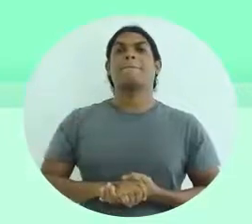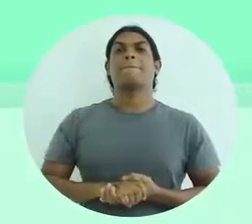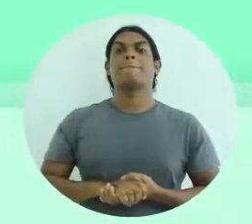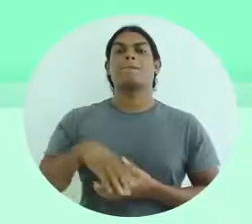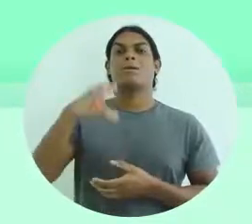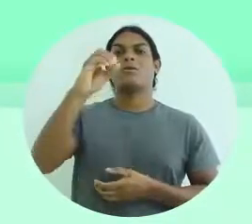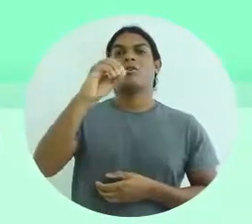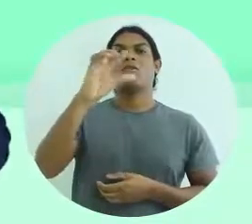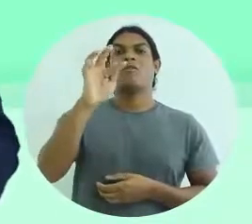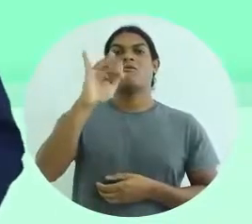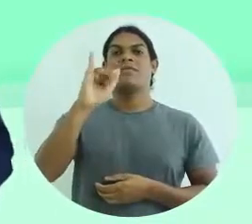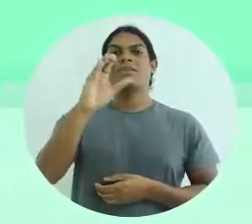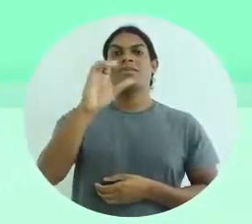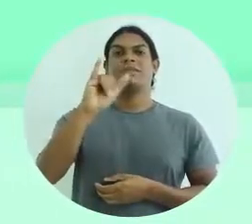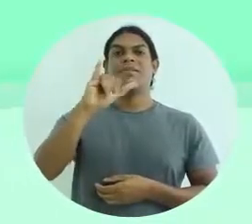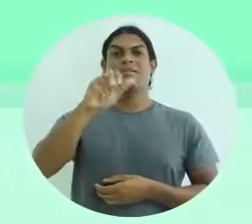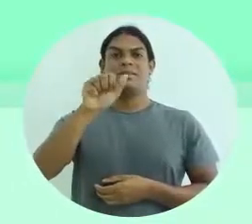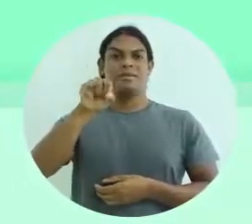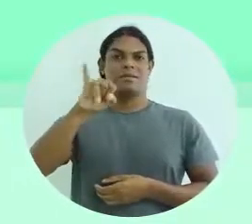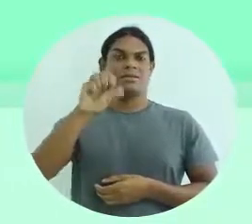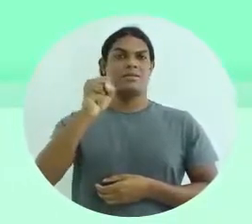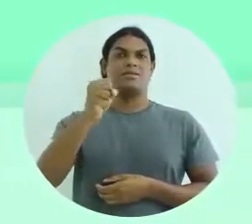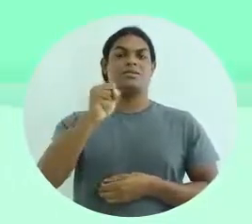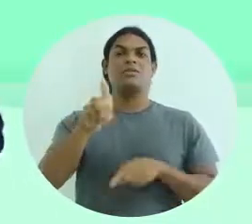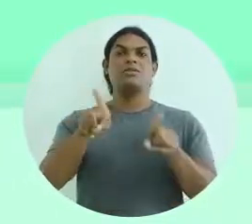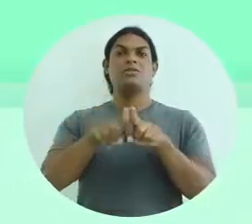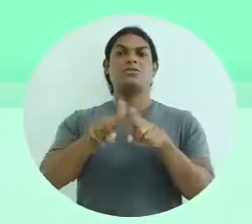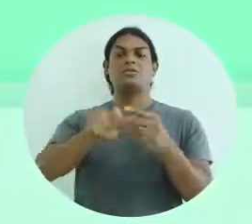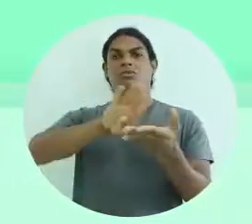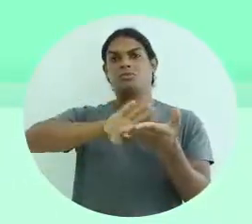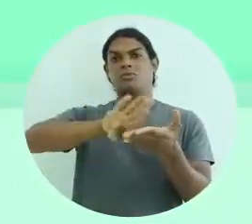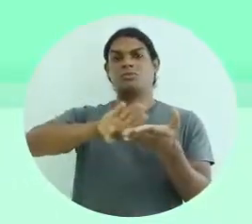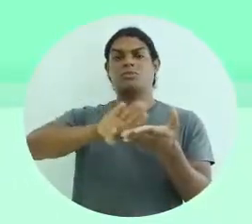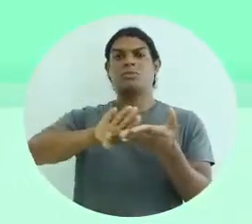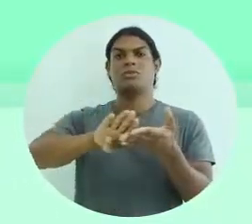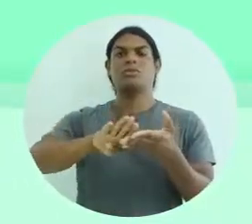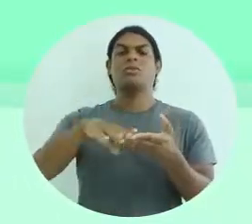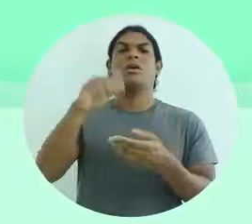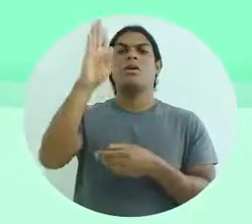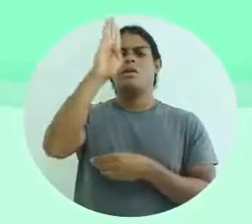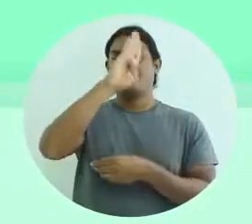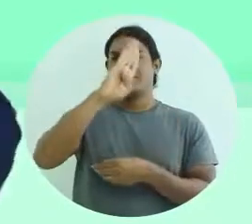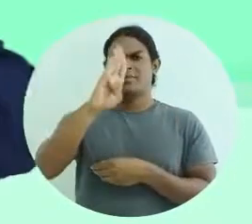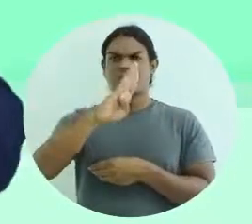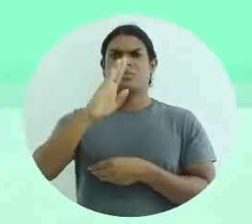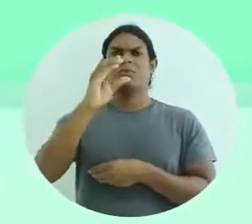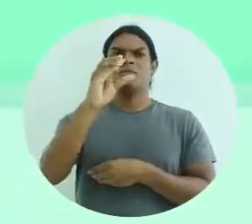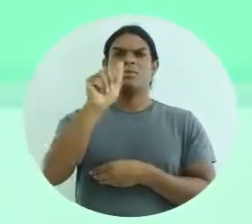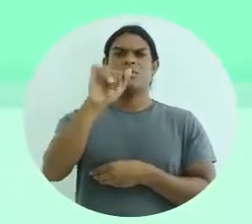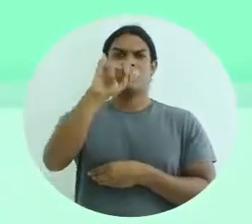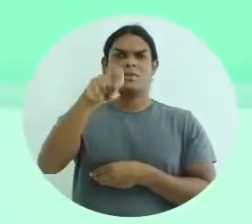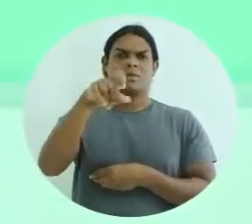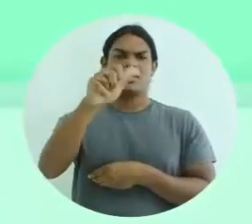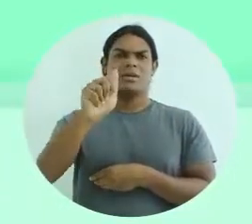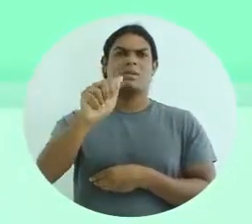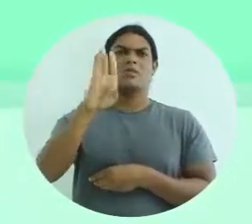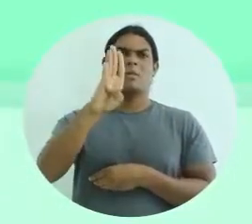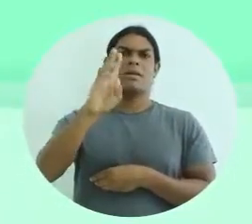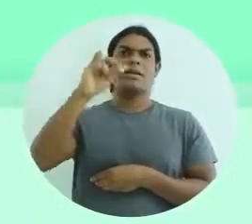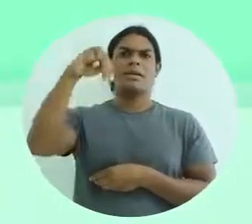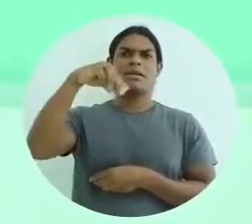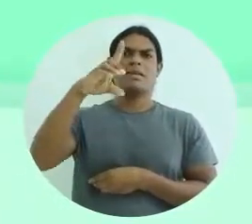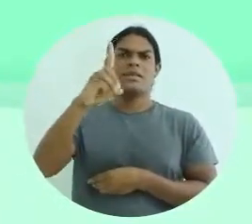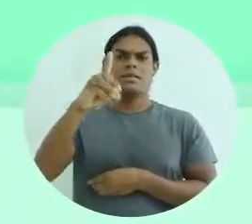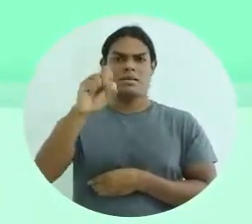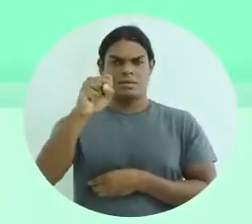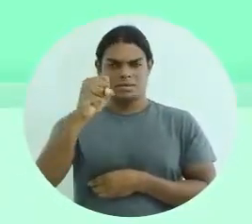financiamentos obtidos com os bancos da União, ou seja, o Banco do Brasil, Caixa Econômica, BNDES, né?